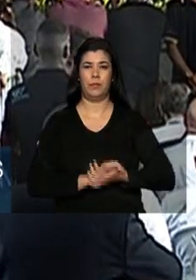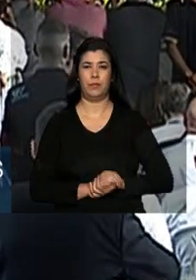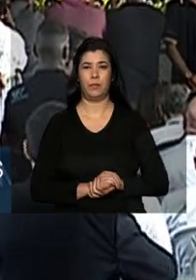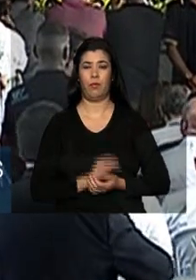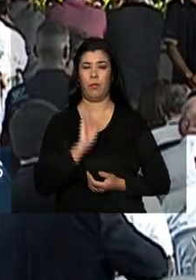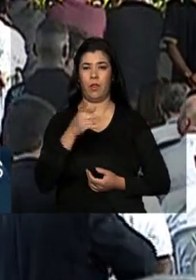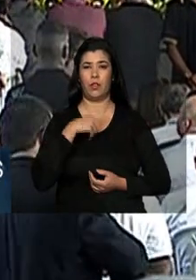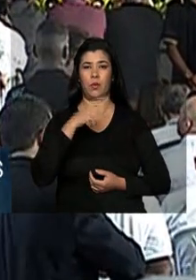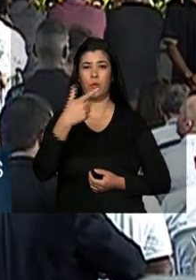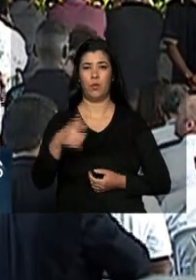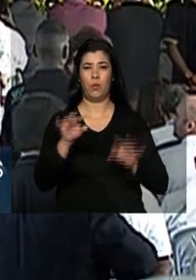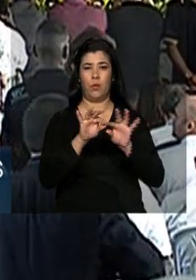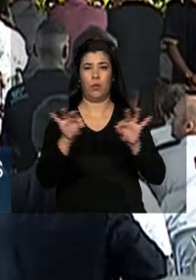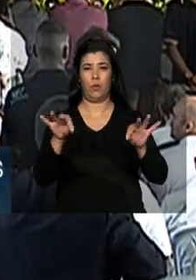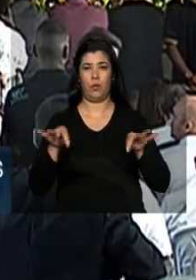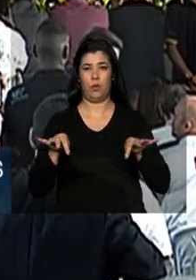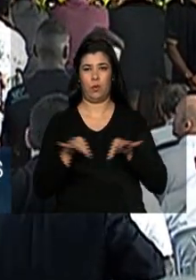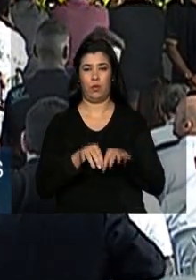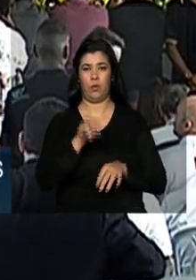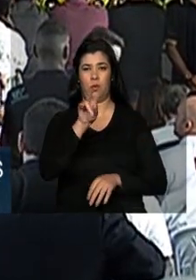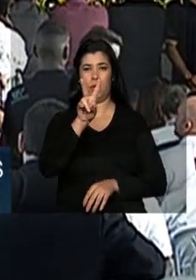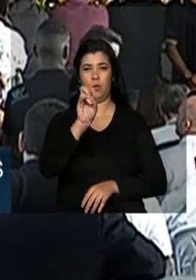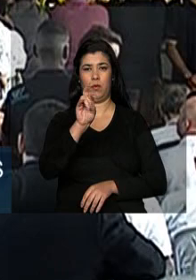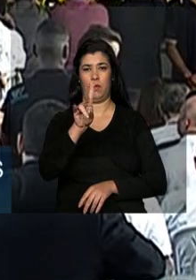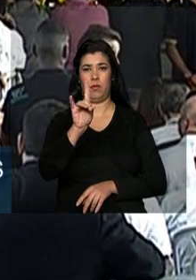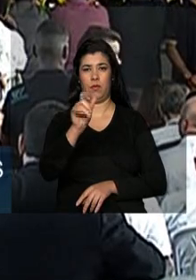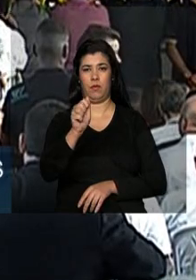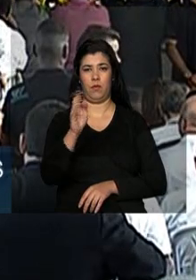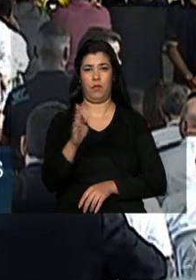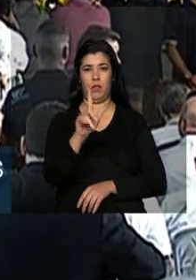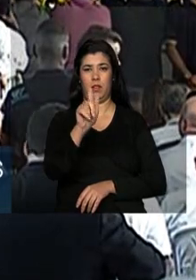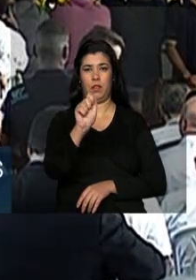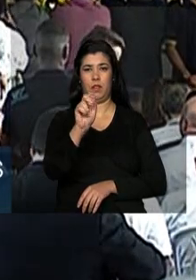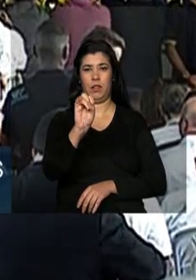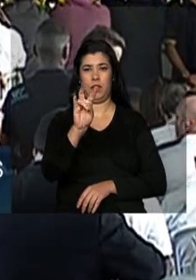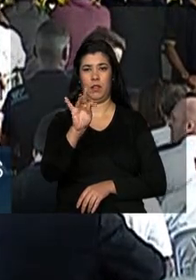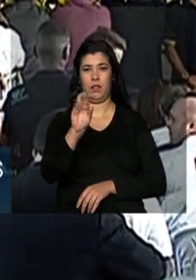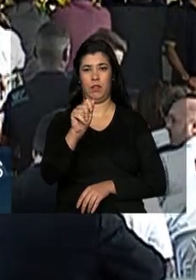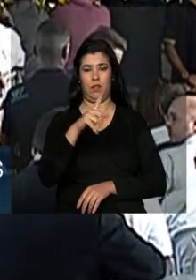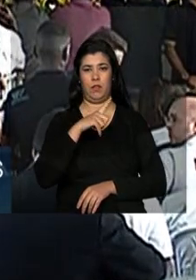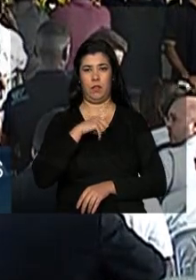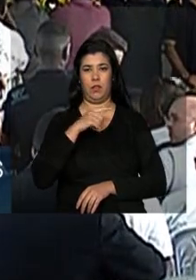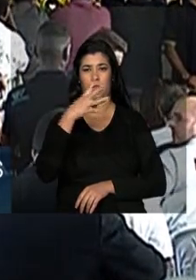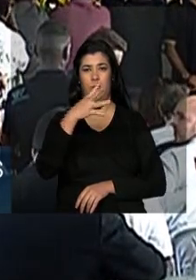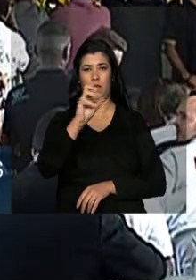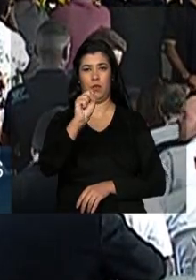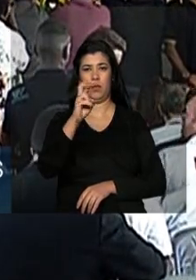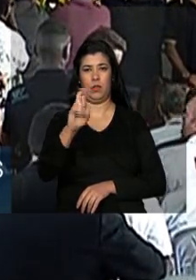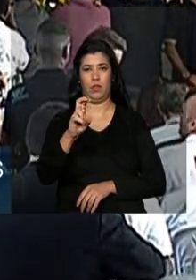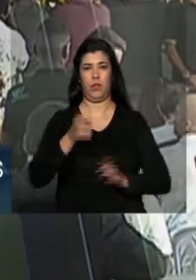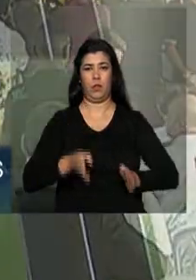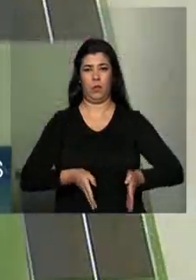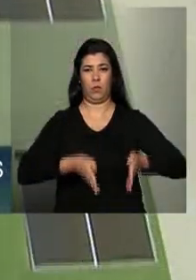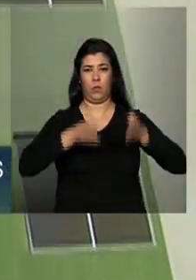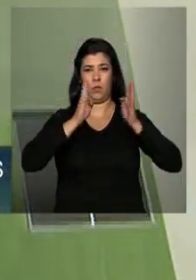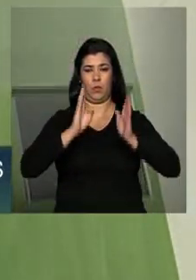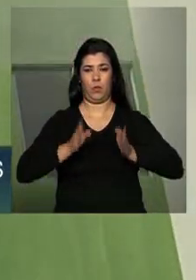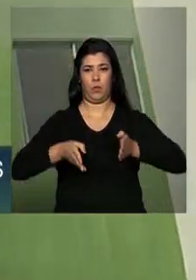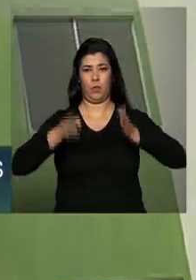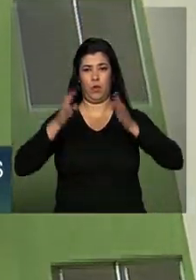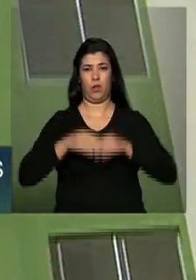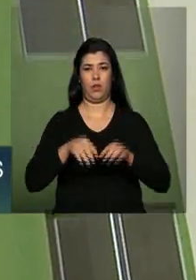Já o residencial Vivenda das Gaivotas tem 485 apartamentos de